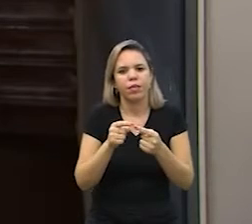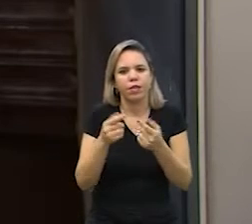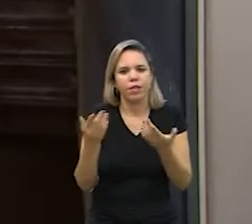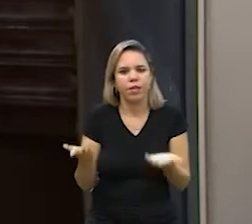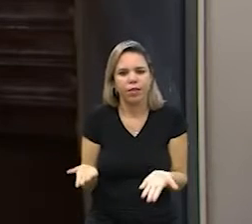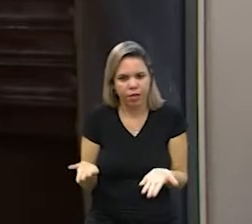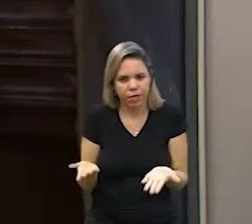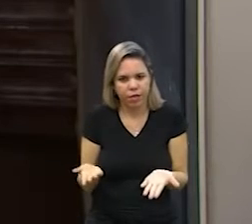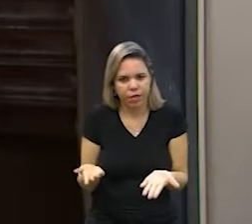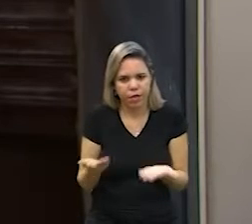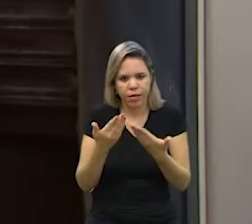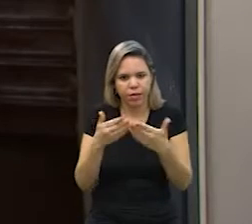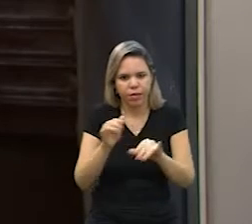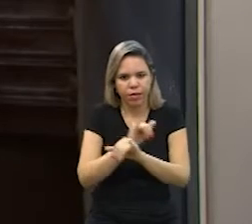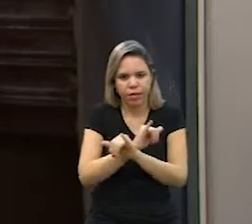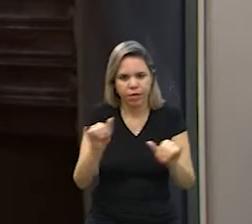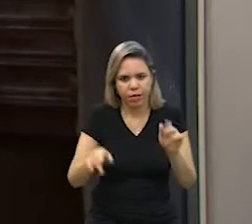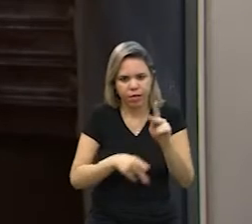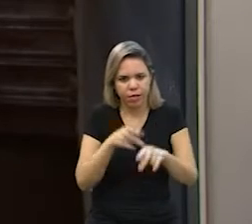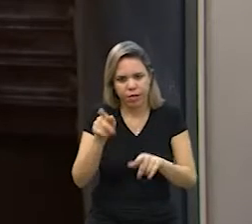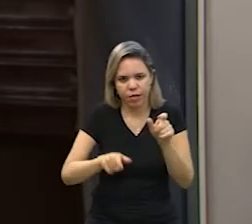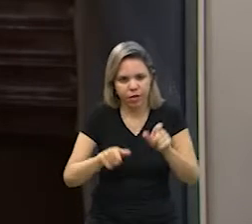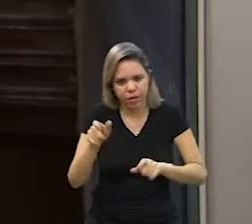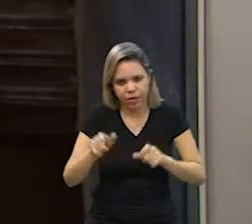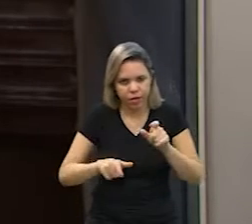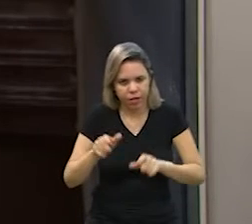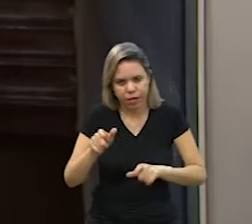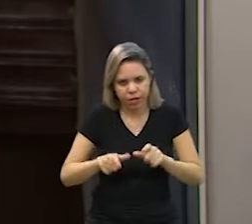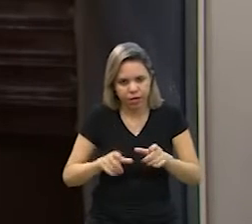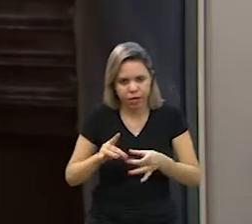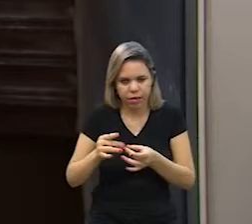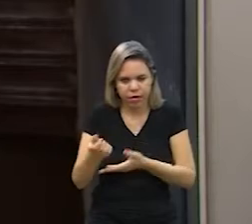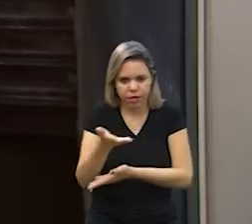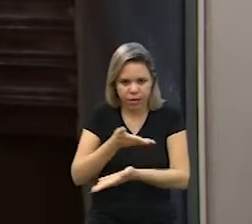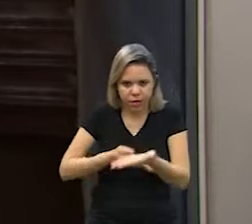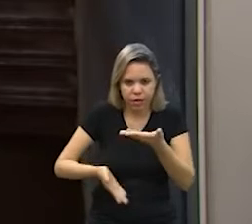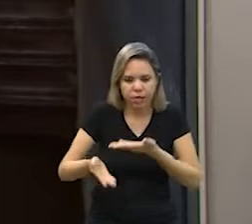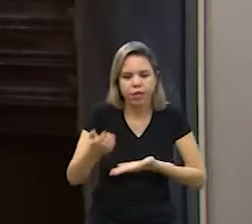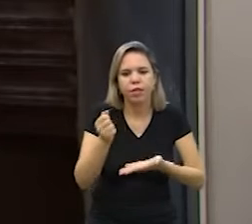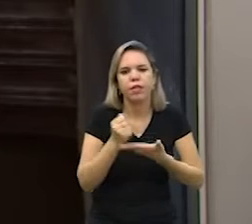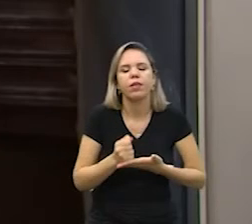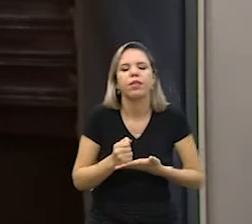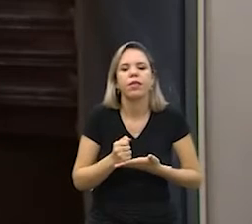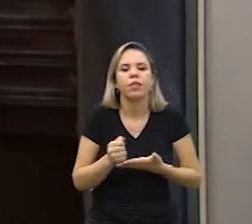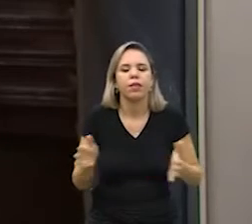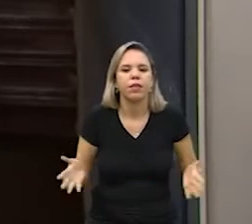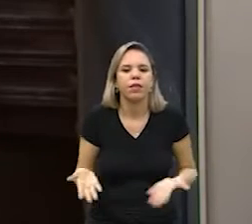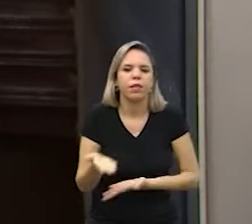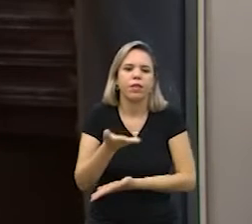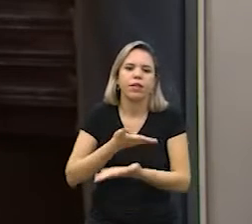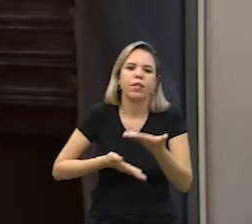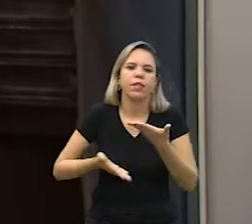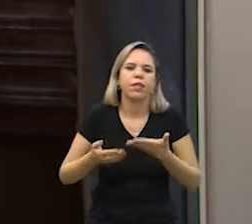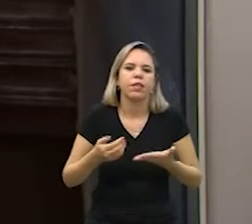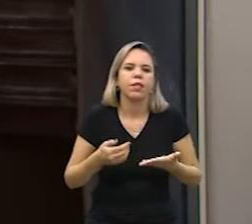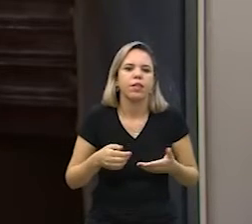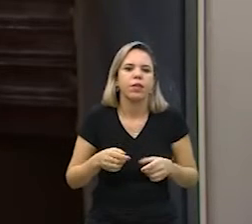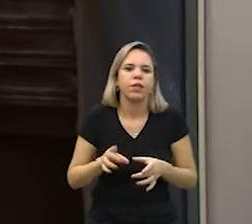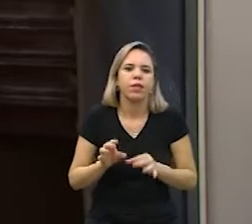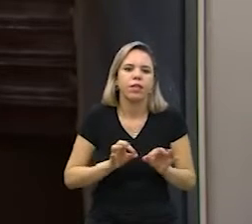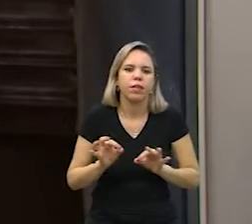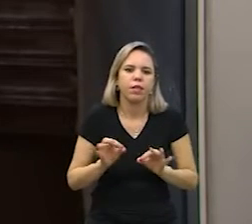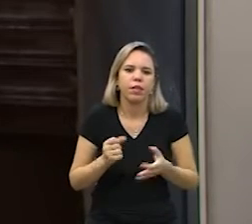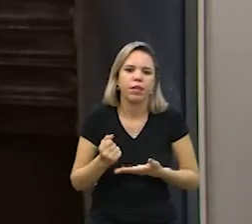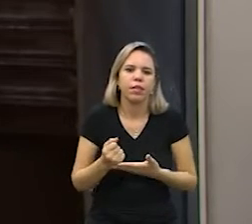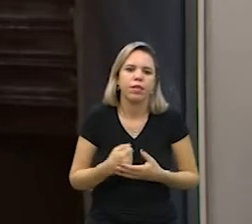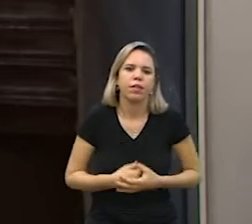esporte, ele prega que as pessoas se ajudem, que elas colaborem um com as outras, que elas